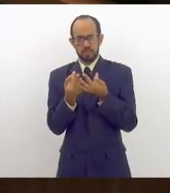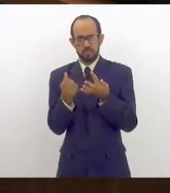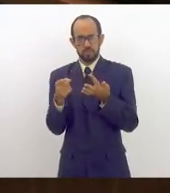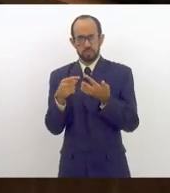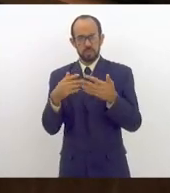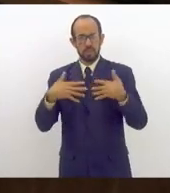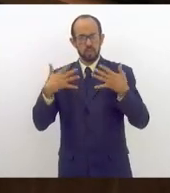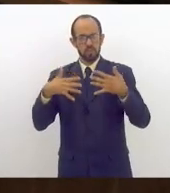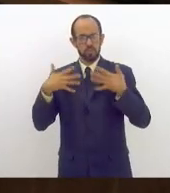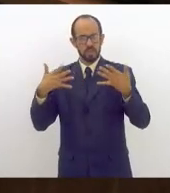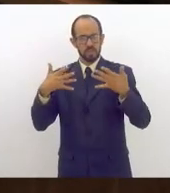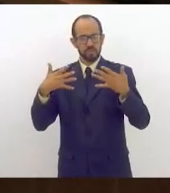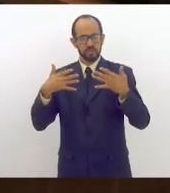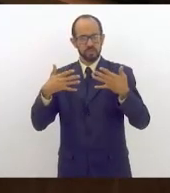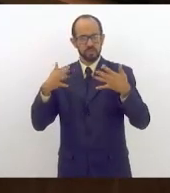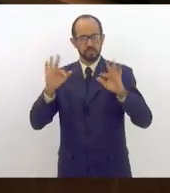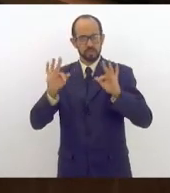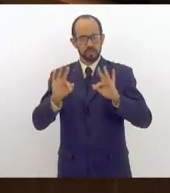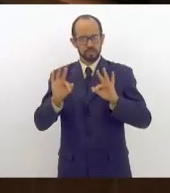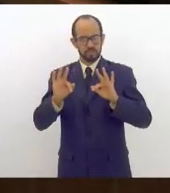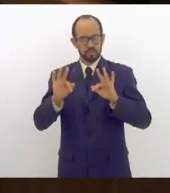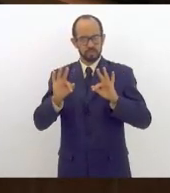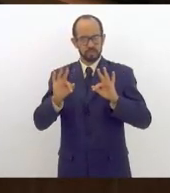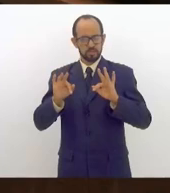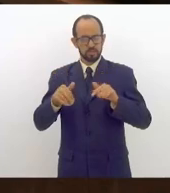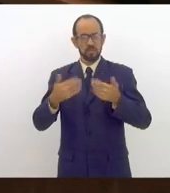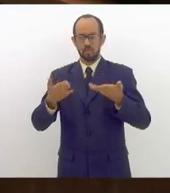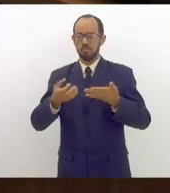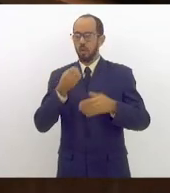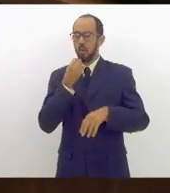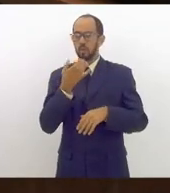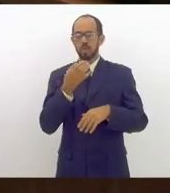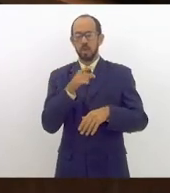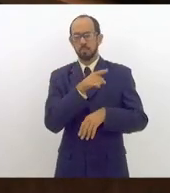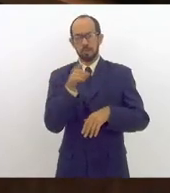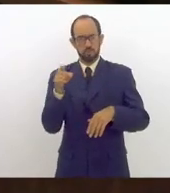está alegre? Então, deixa eu contar a vocês o porquê disso.